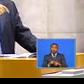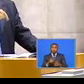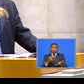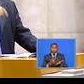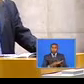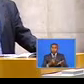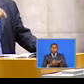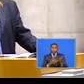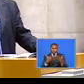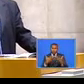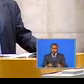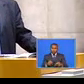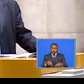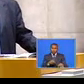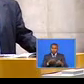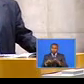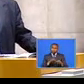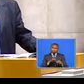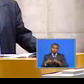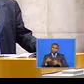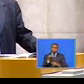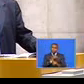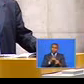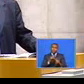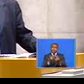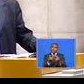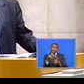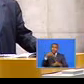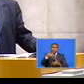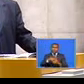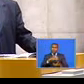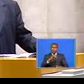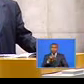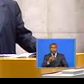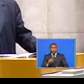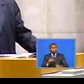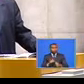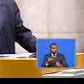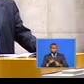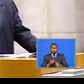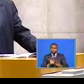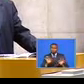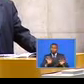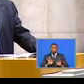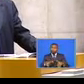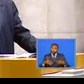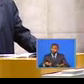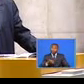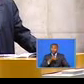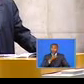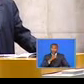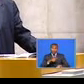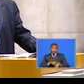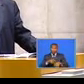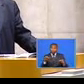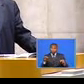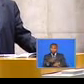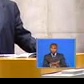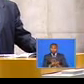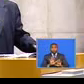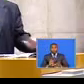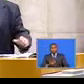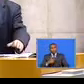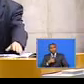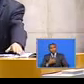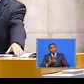como assumido aqui no plano de metas, com dinheiro em caixa e que não é realizado. Então, infelizmente, meu tempo acabou, mas eu